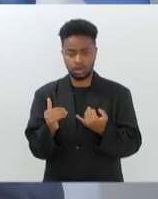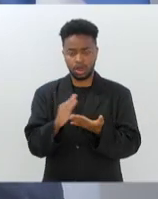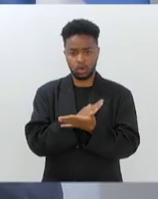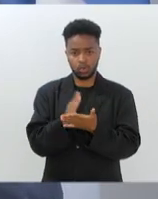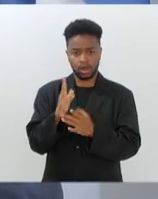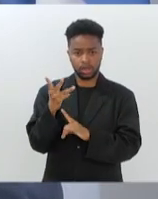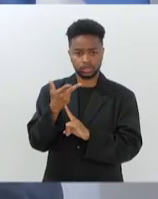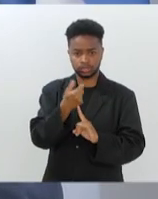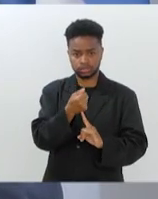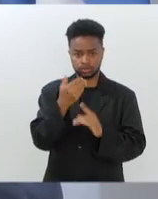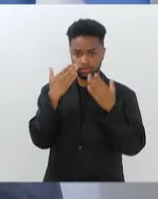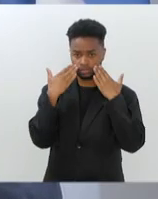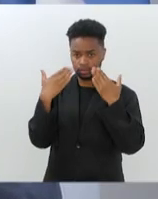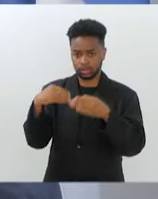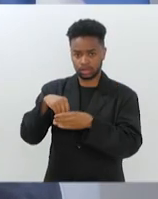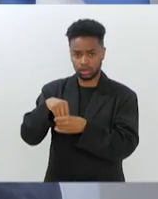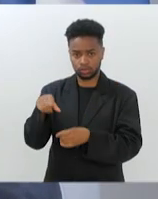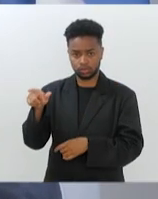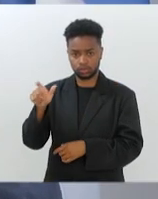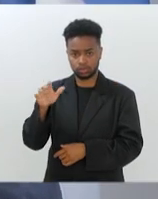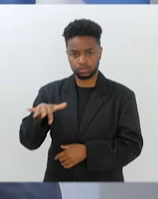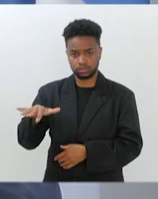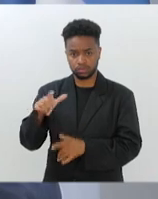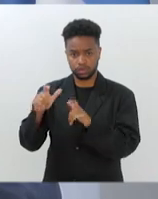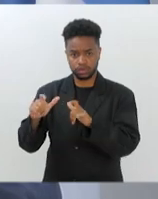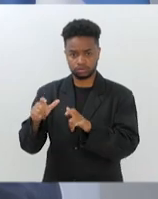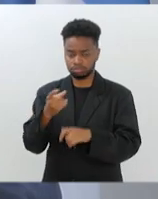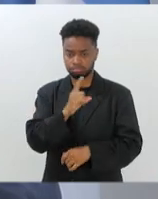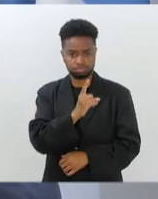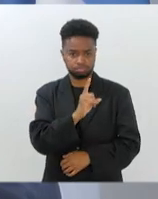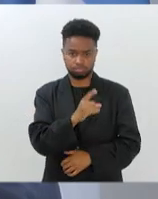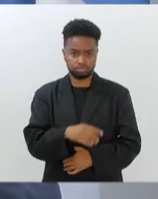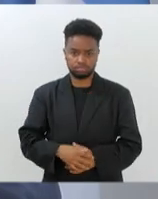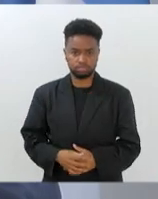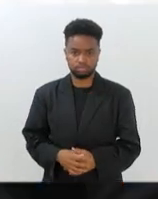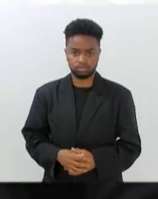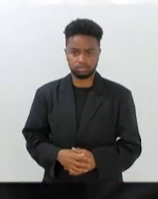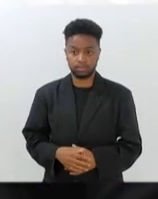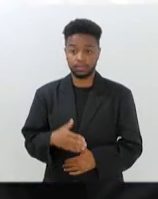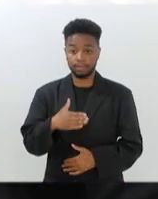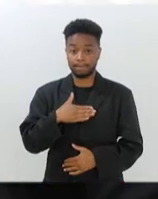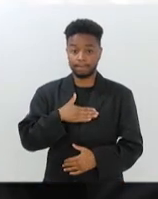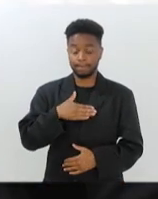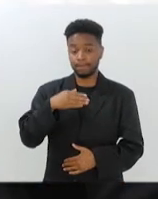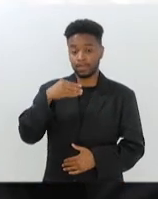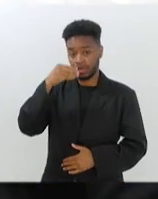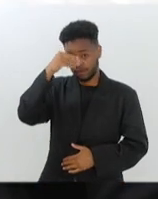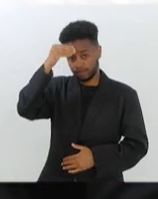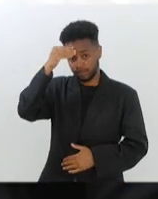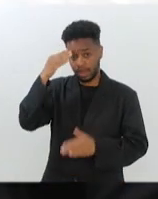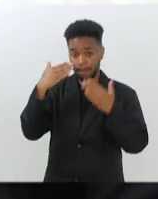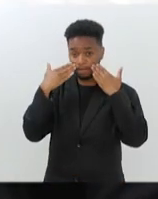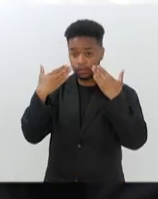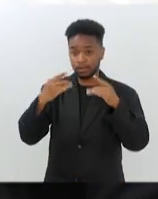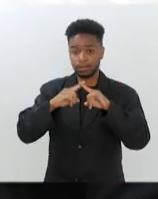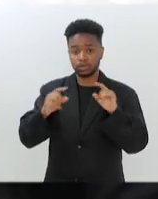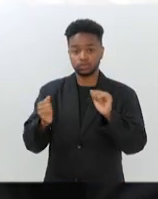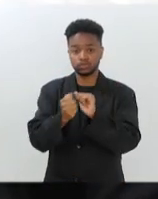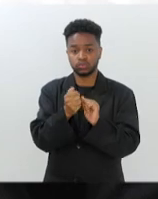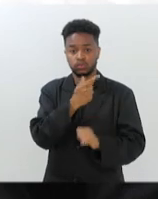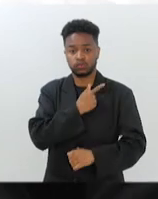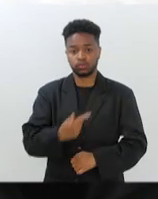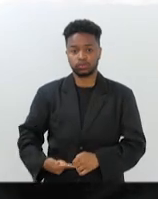se apresentou no interior desse camarote não a minha filada se apresentou lá mas junto com o governador